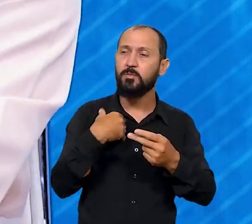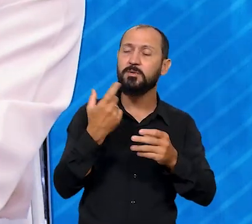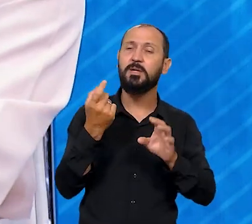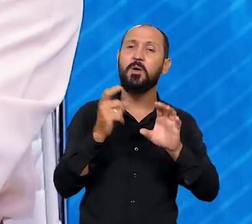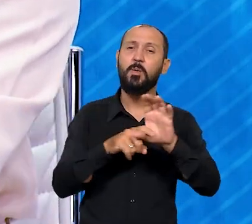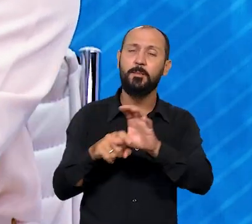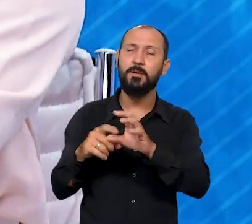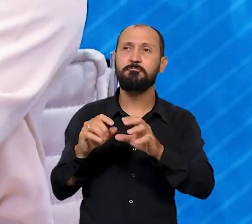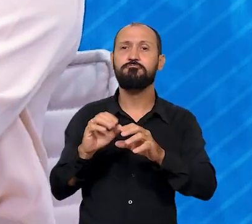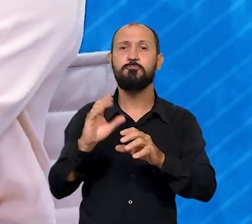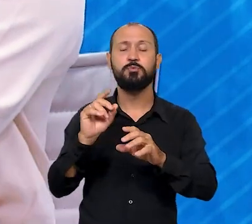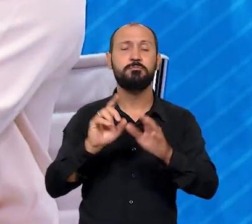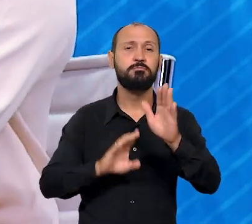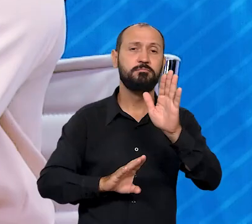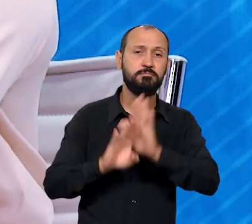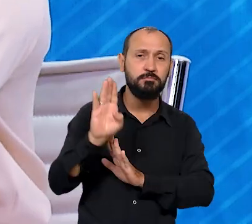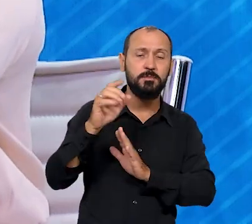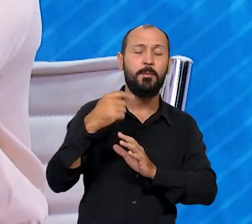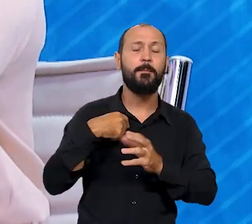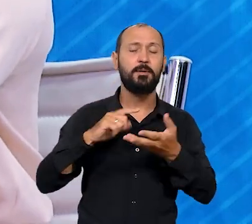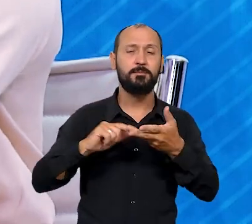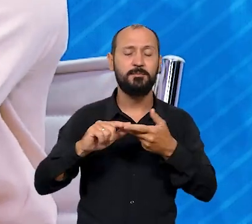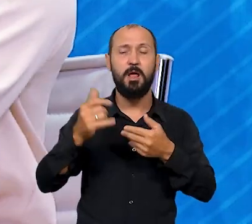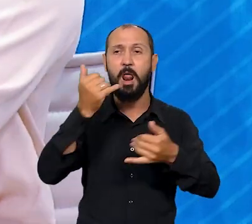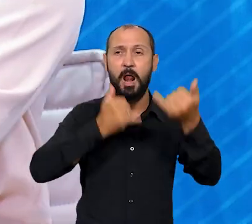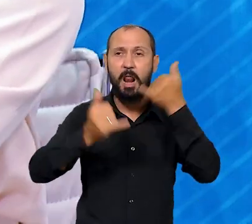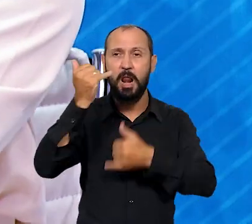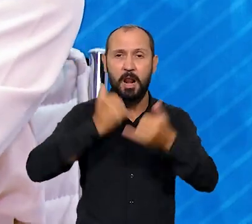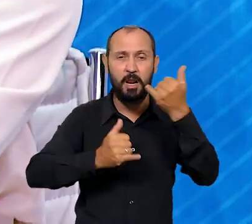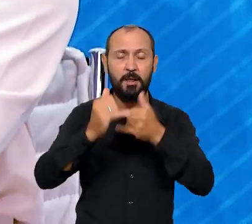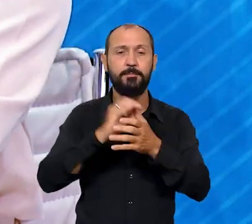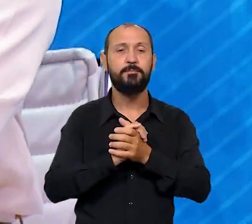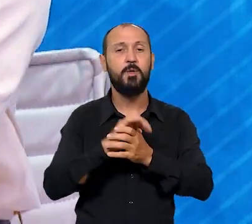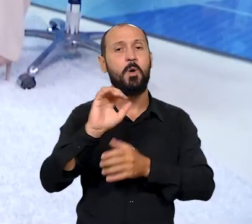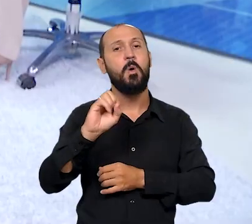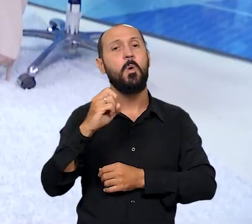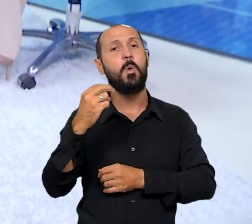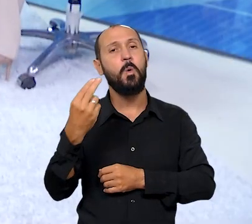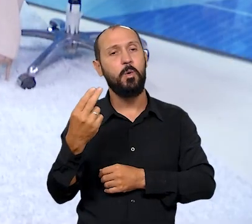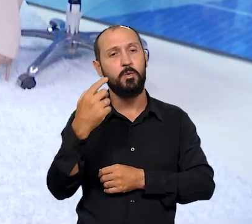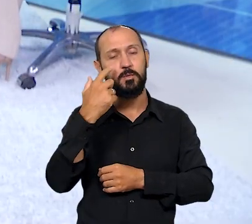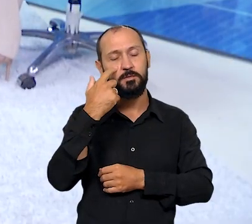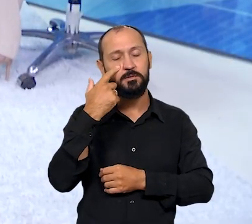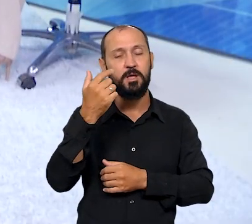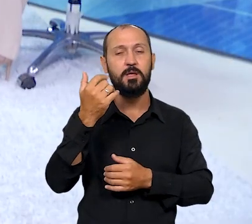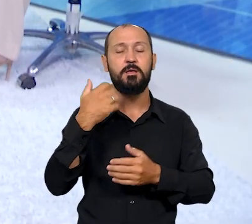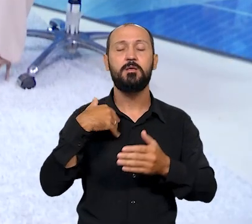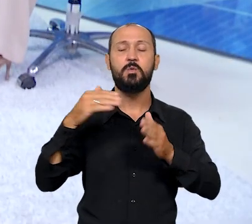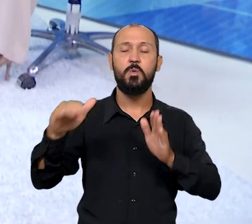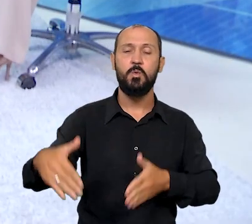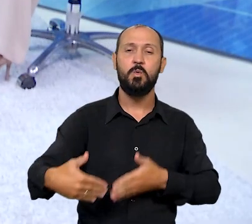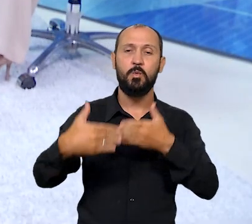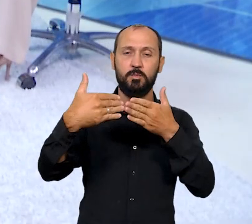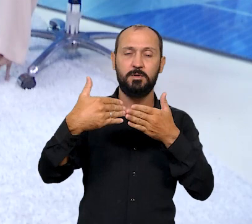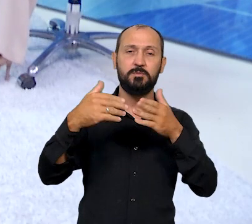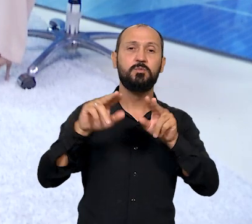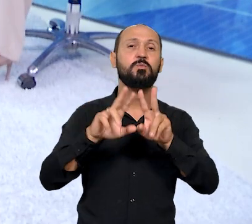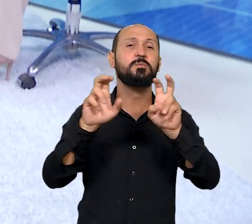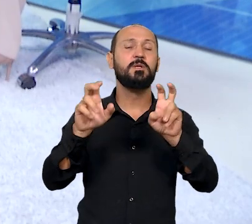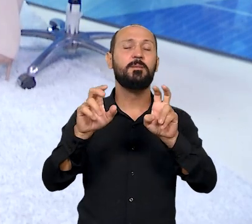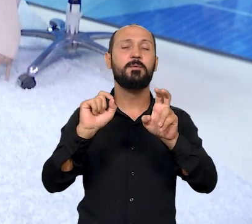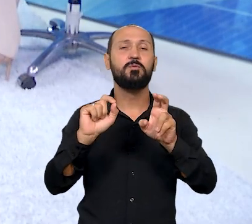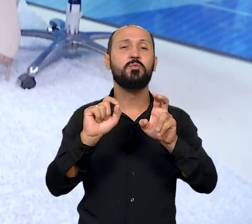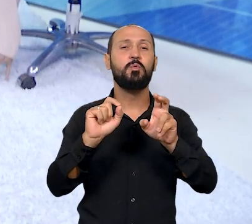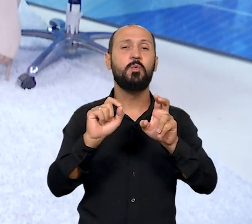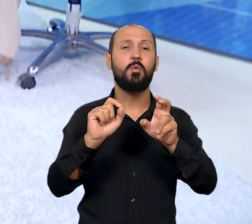uma cobrança indevida ou exagerada, Porque a gente recebe várias ligações. Ou seja, nós temos uma ligação direta